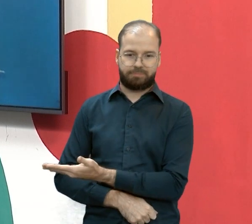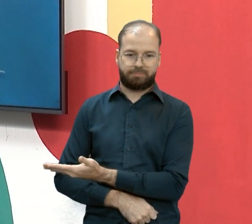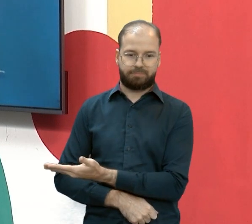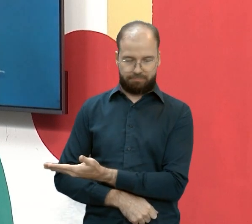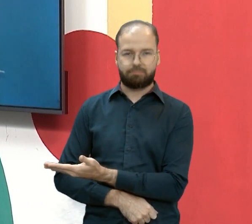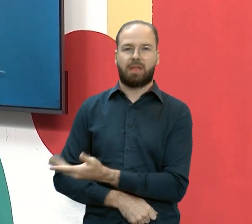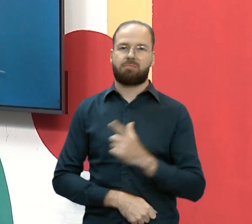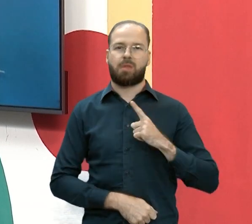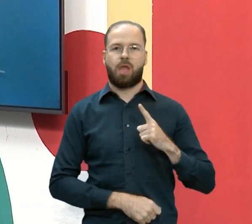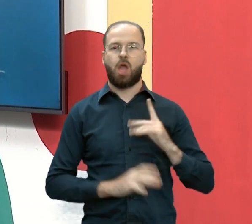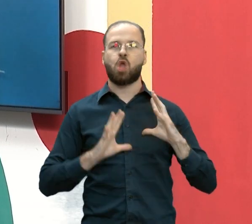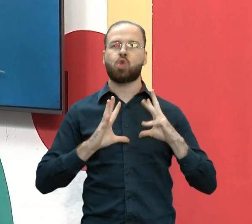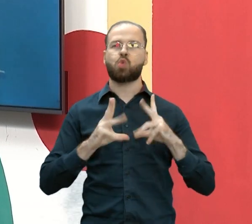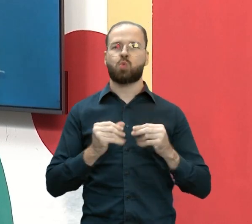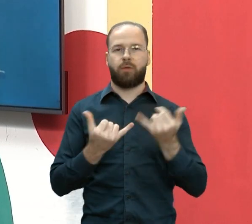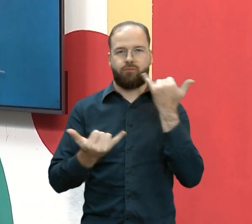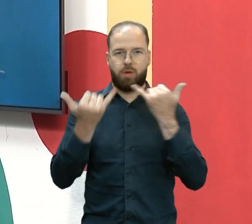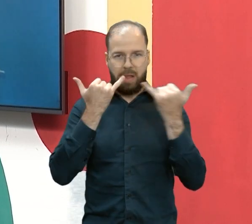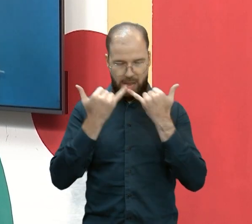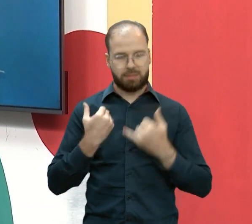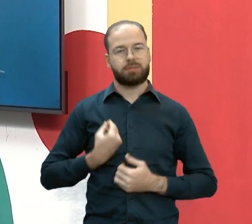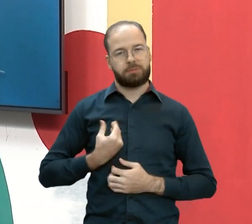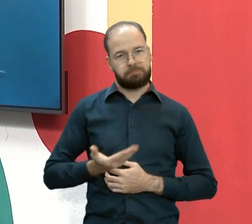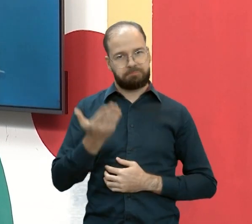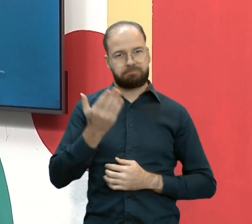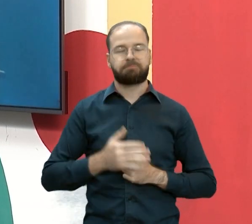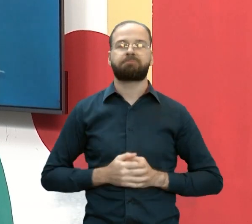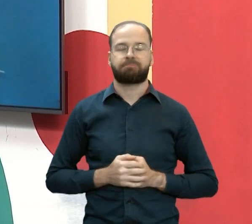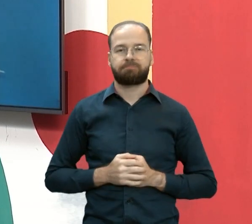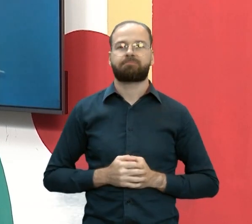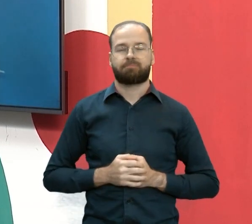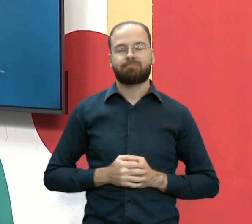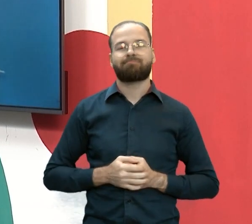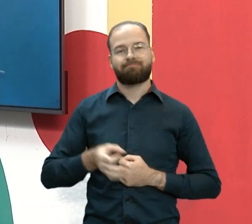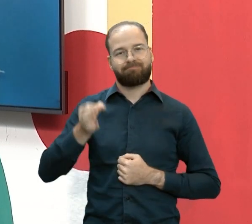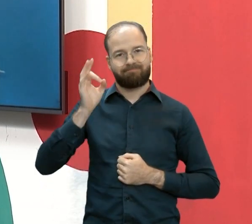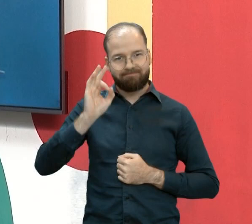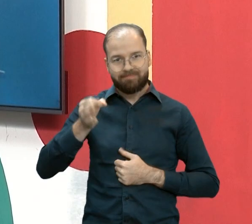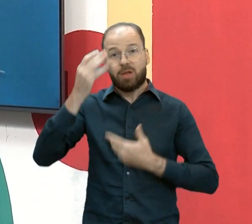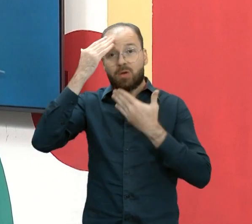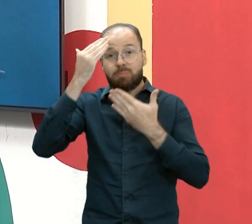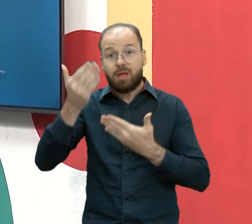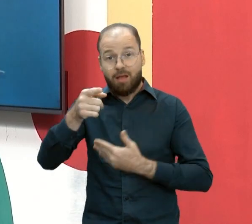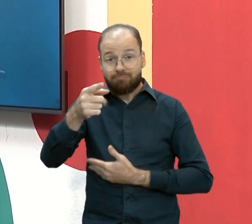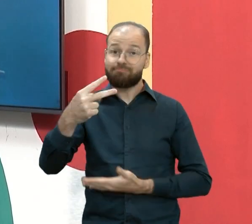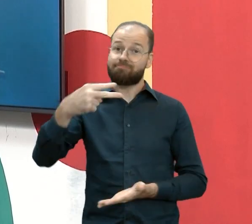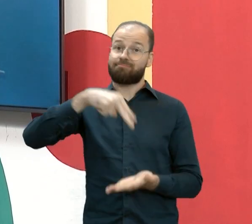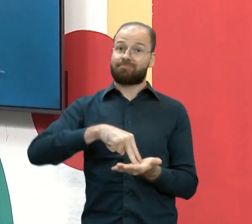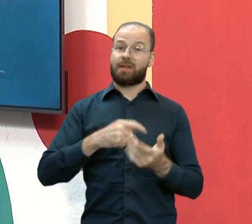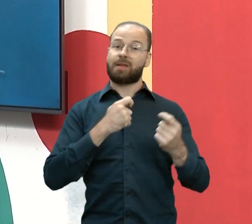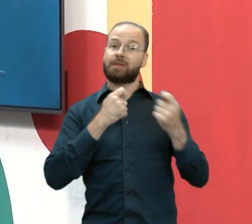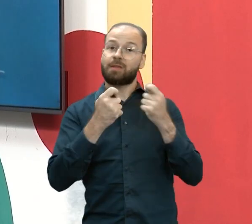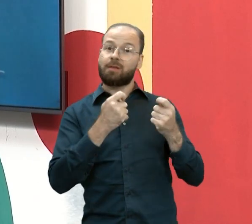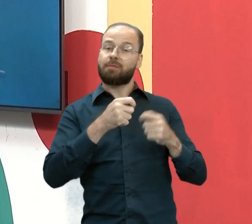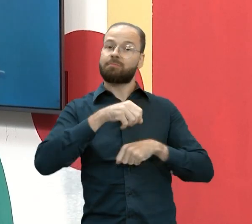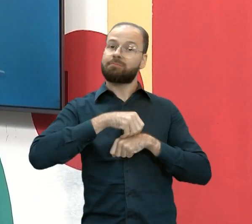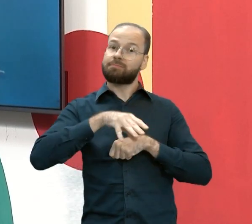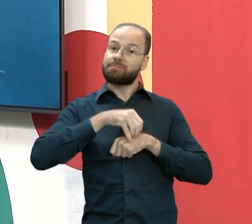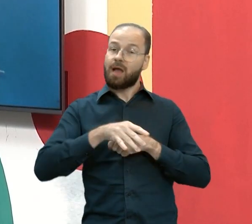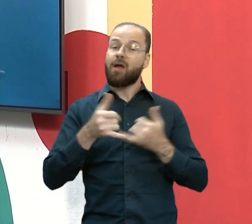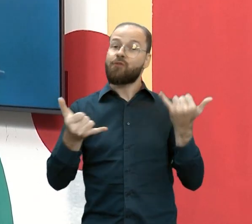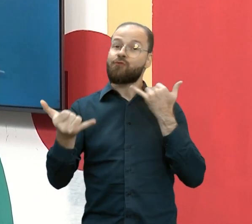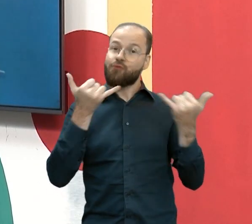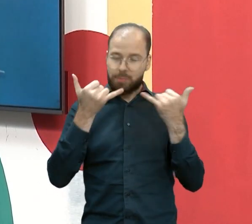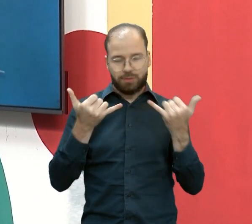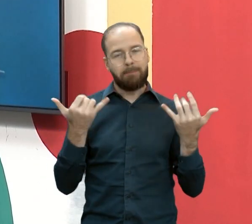por lá. Exatamente, isso mesmo. Tá certo. Muito obrigado aqui pela sua entrevista, pelas informações